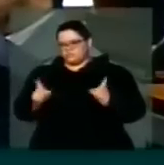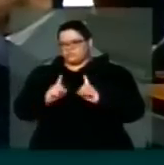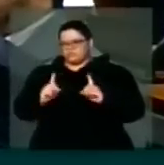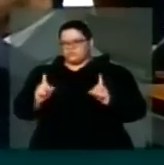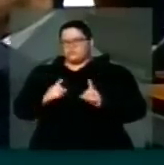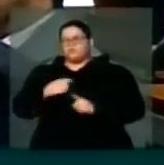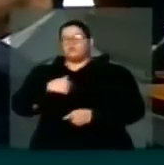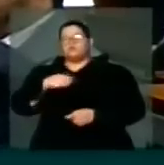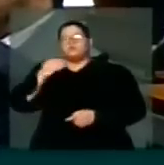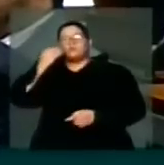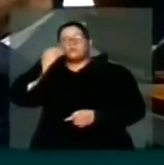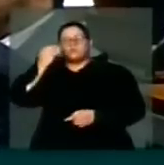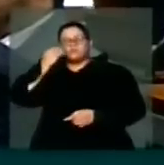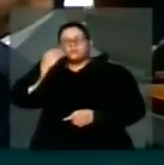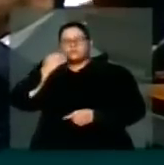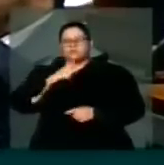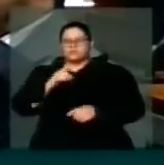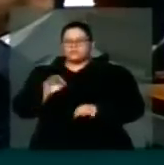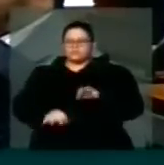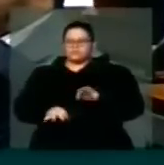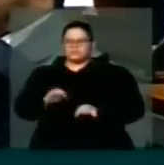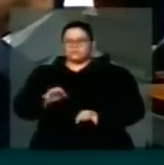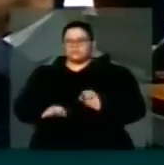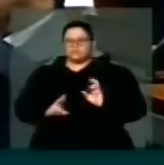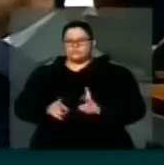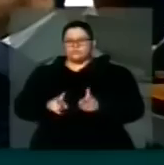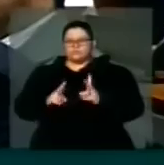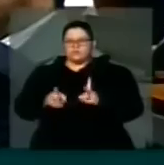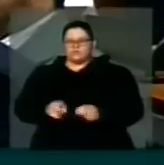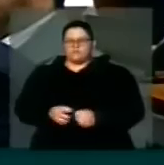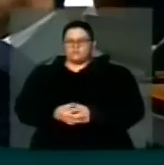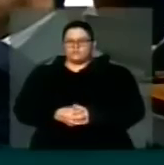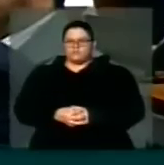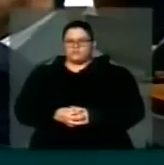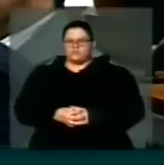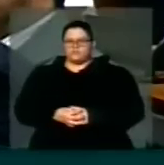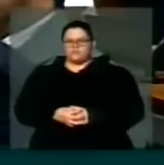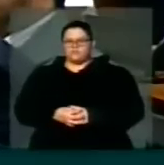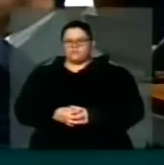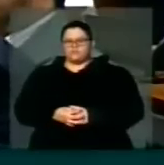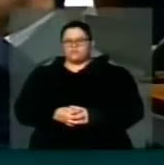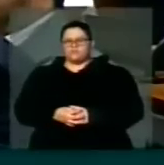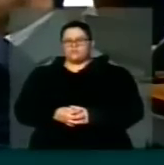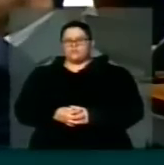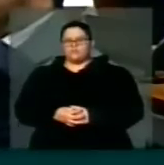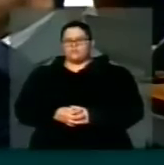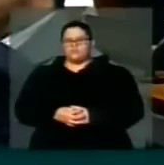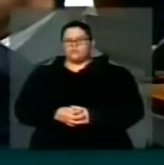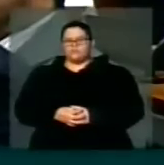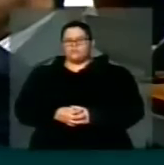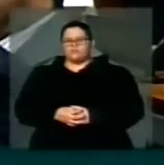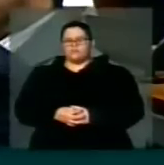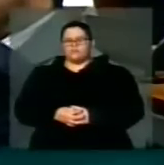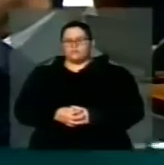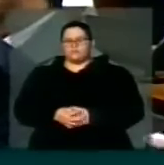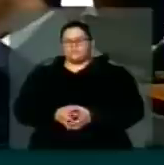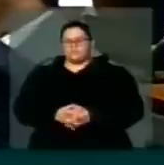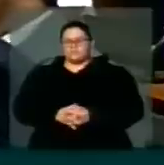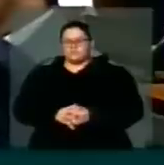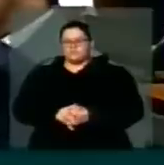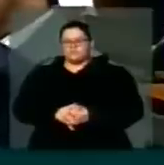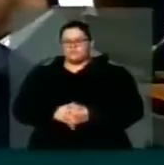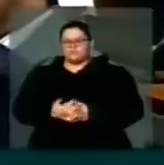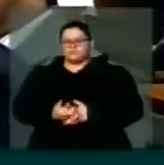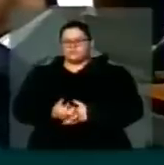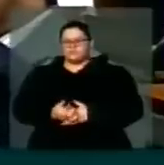procurado ser justo em todas as minhas ponderações. E, por fim, reitero, a negativa de que a